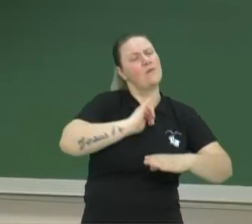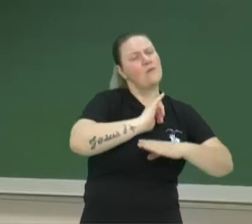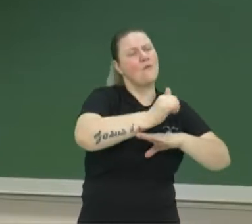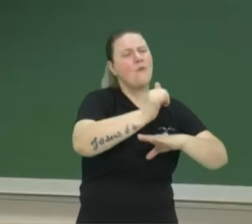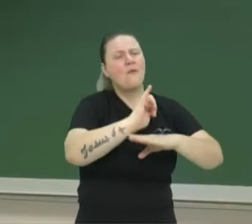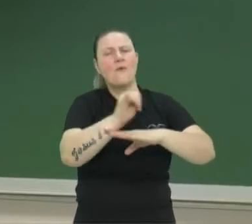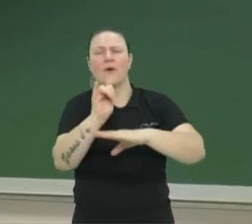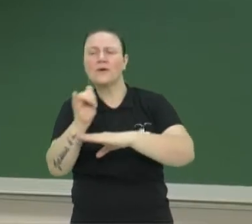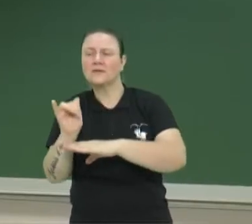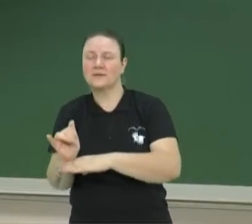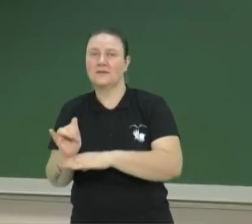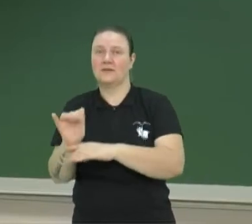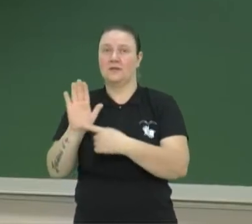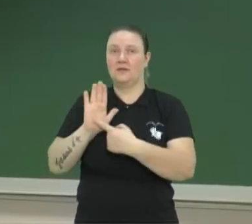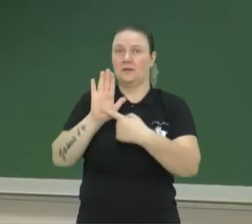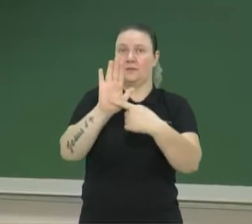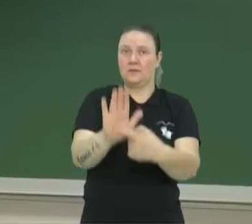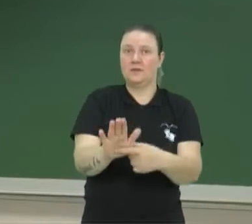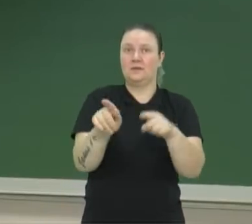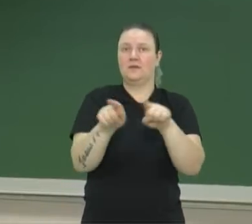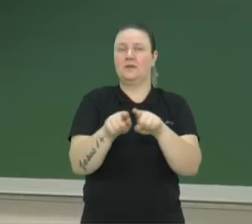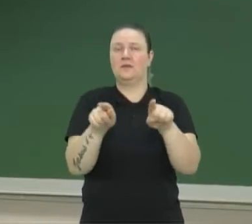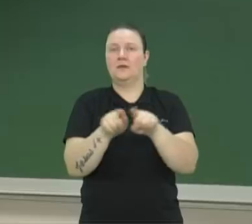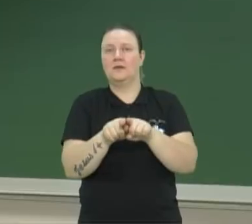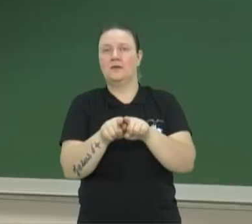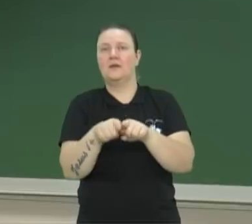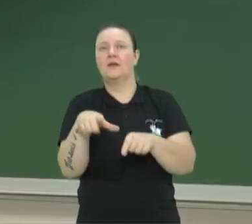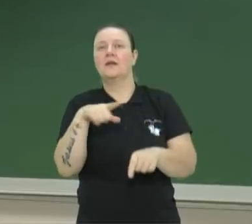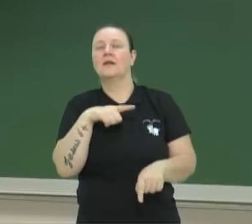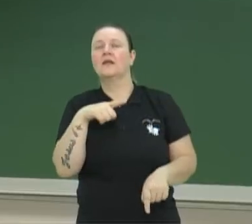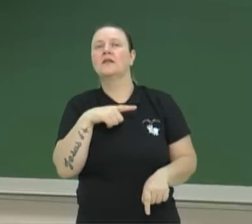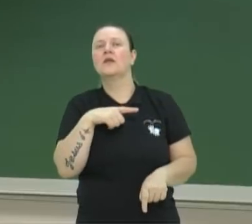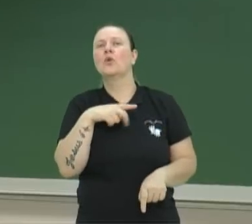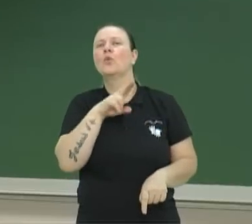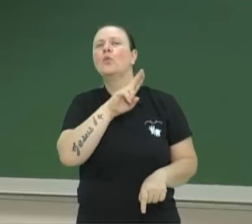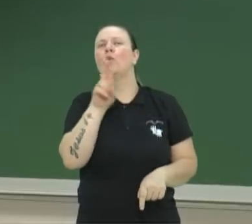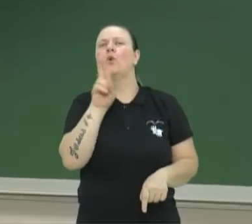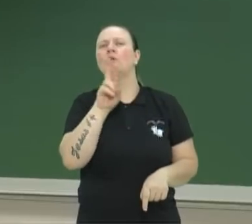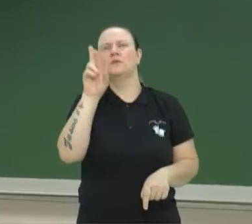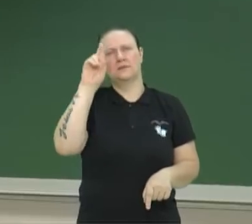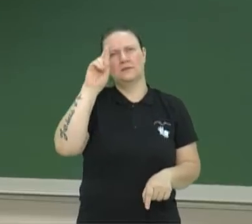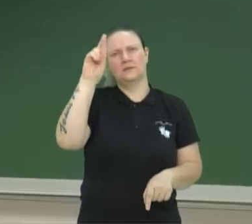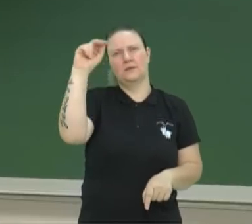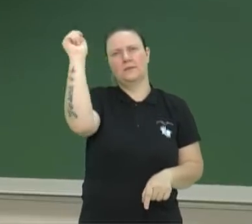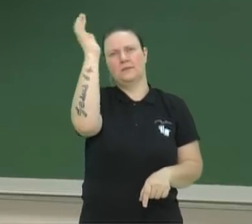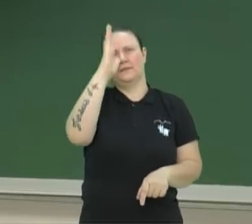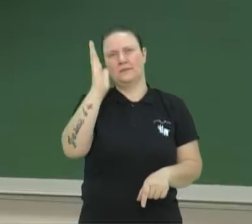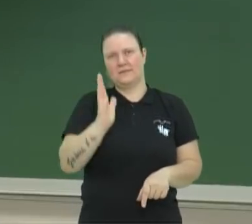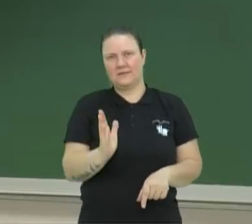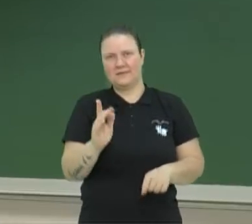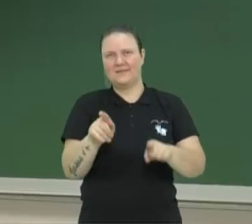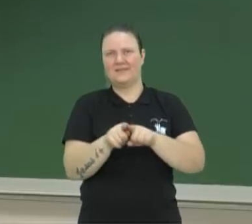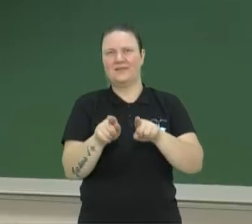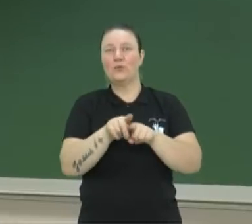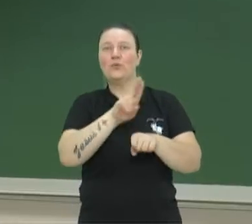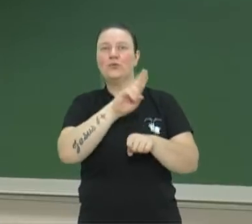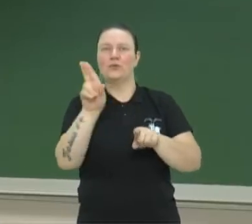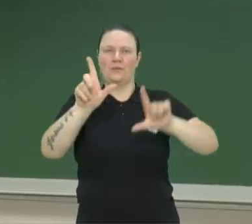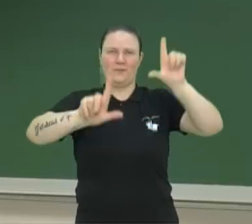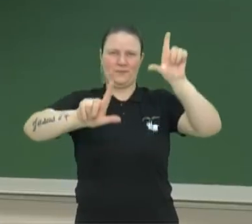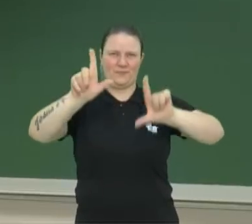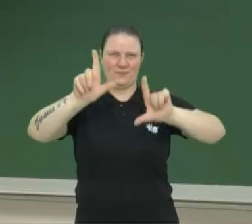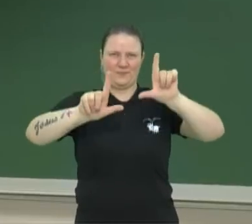Ele apresentou um programa na TV Cultura chamado Senhor Brasil, né? Dê uma pesquisada aí que você vai encontrar alguns causos contados por